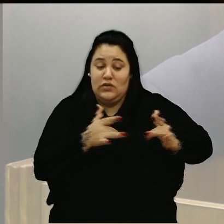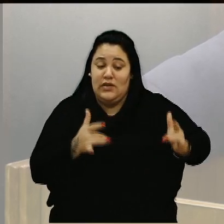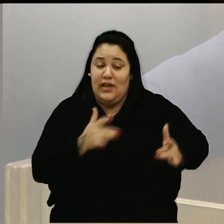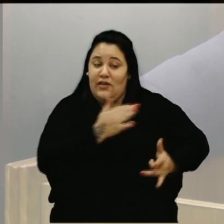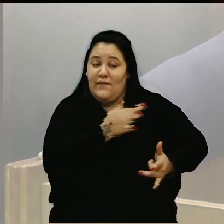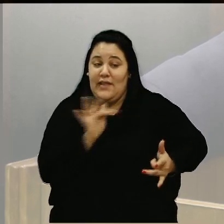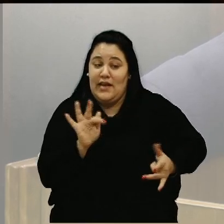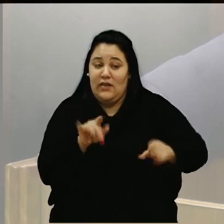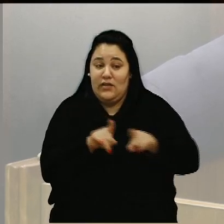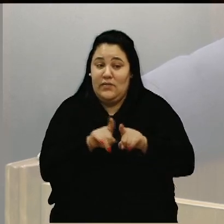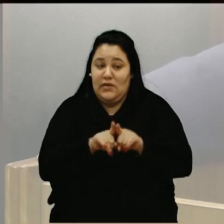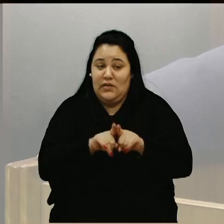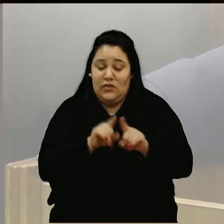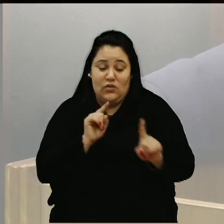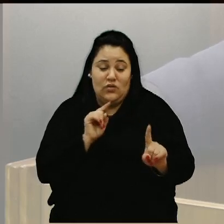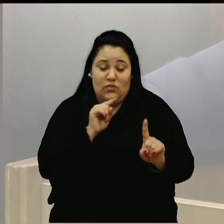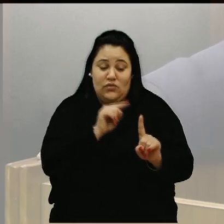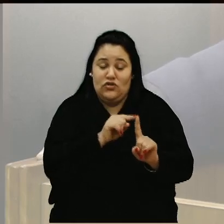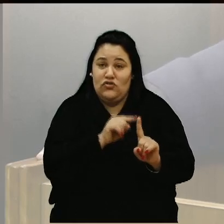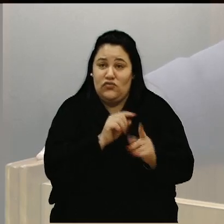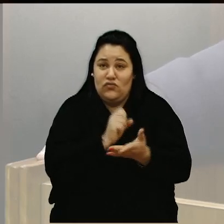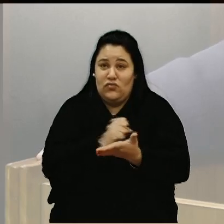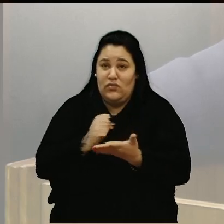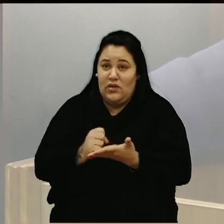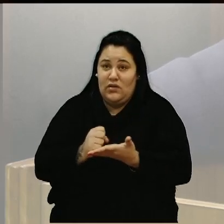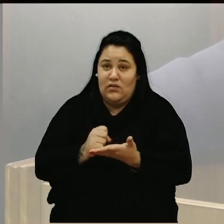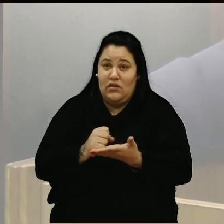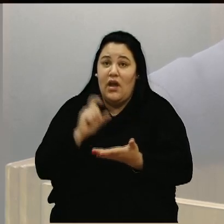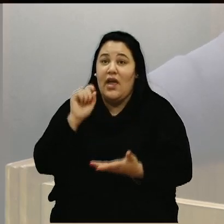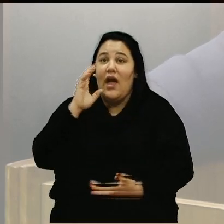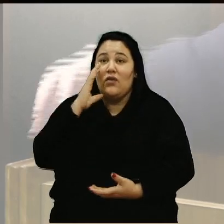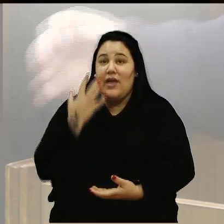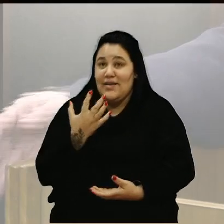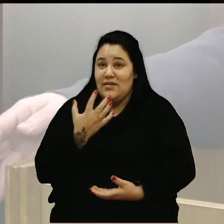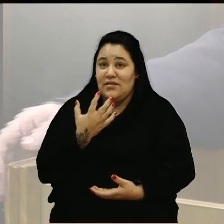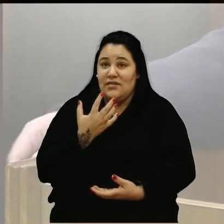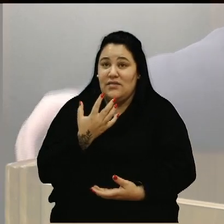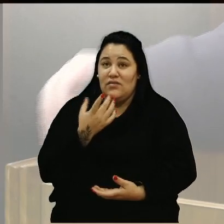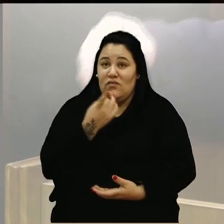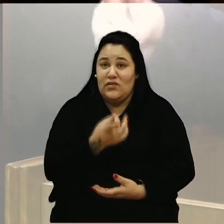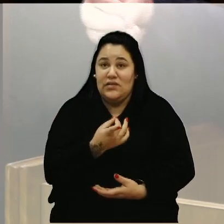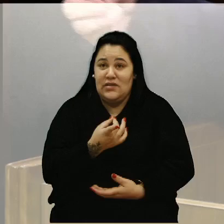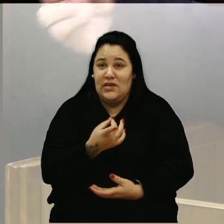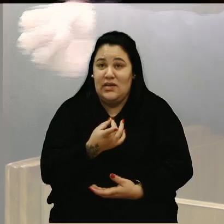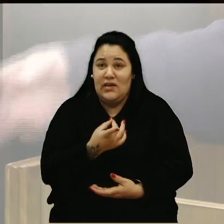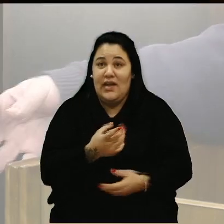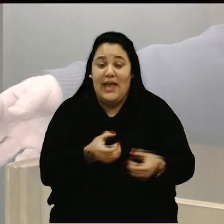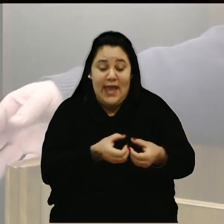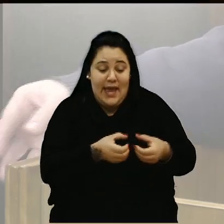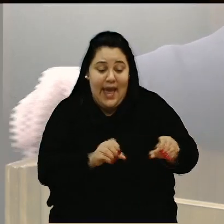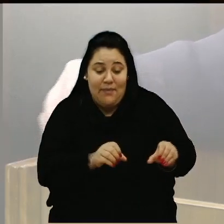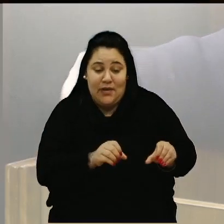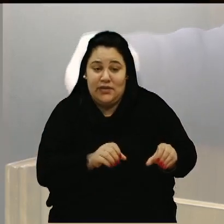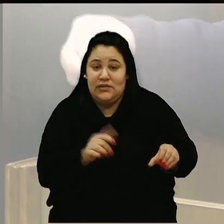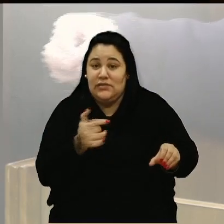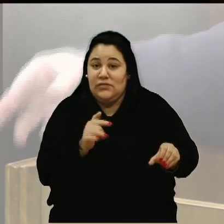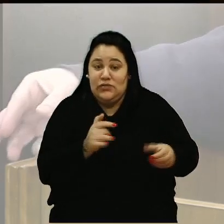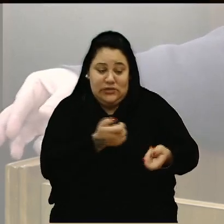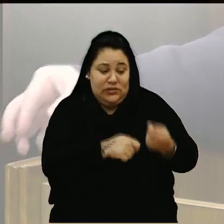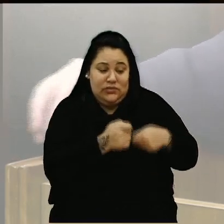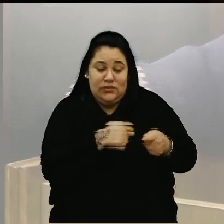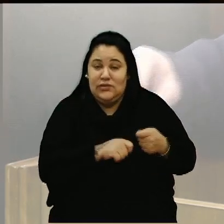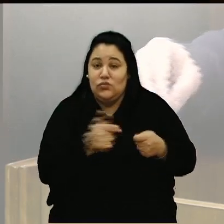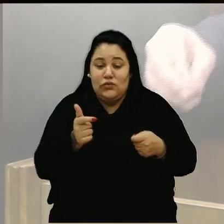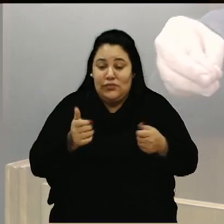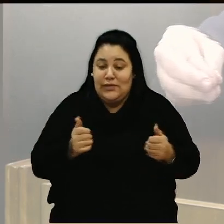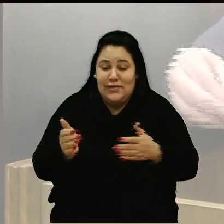e a imprevisão contratual. Ou seja, quando você quebra, quando você não tem mais o seu negócio, você não tem mais